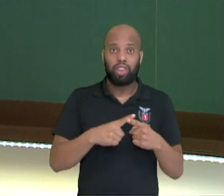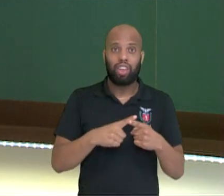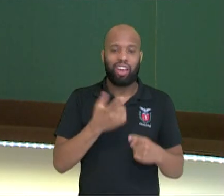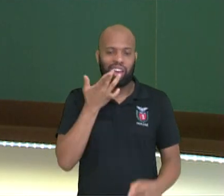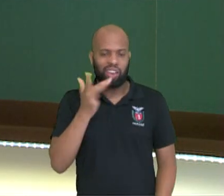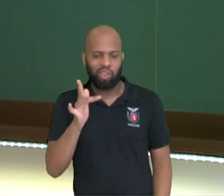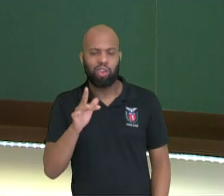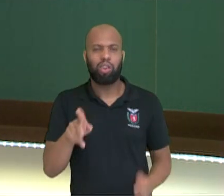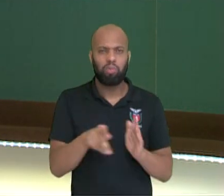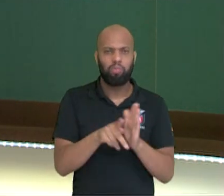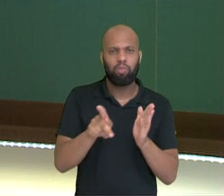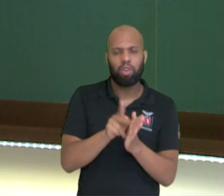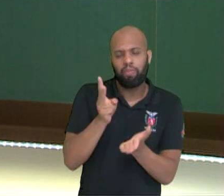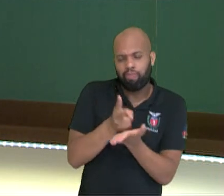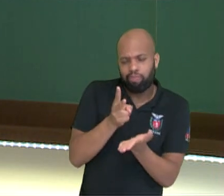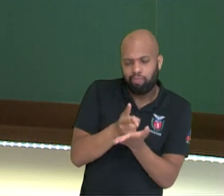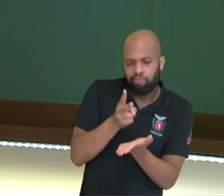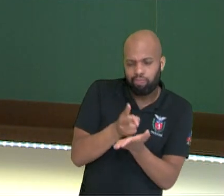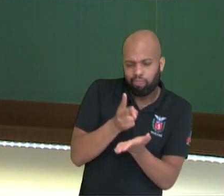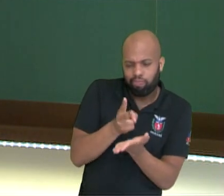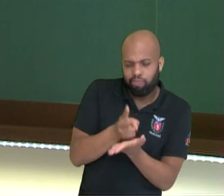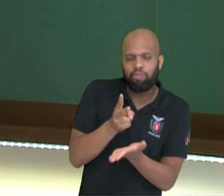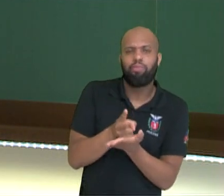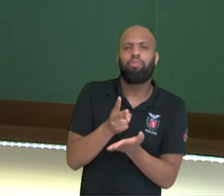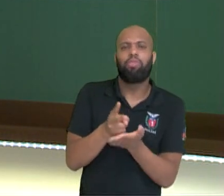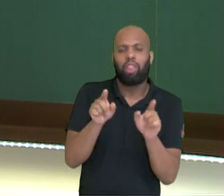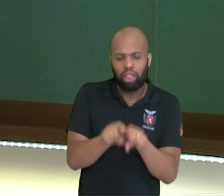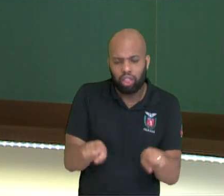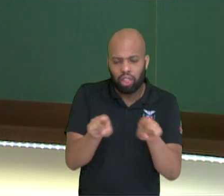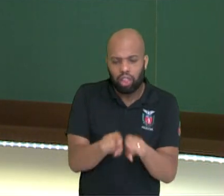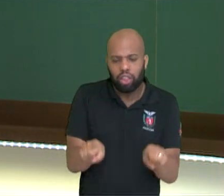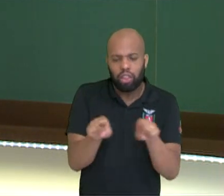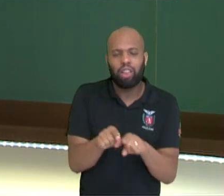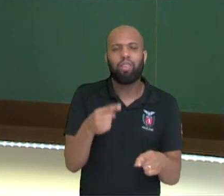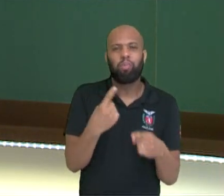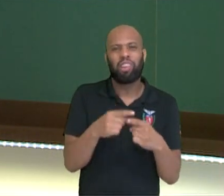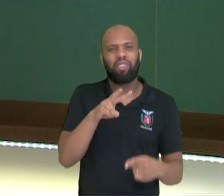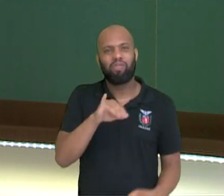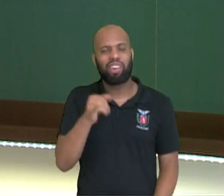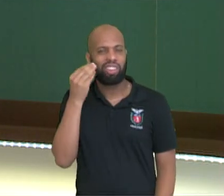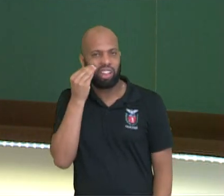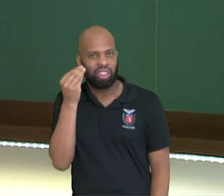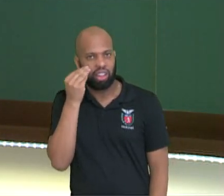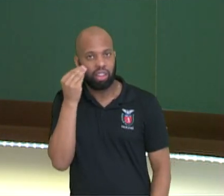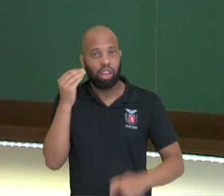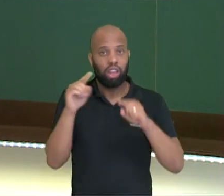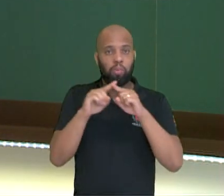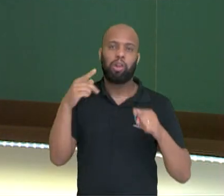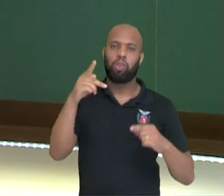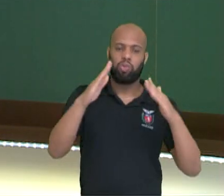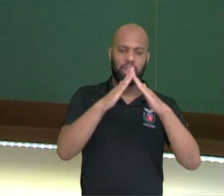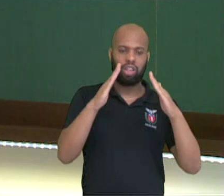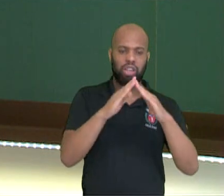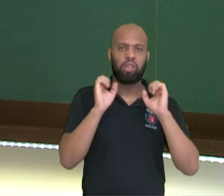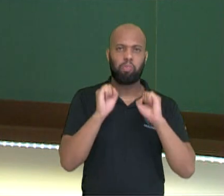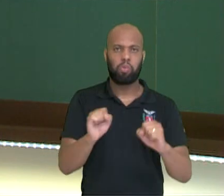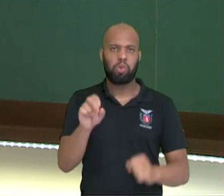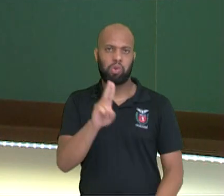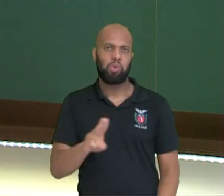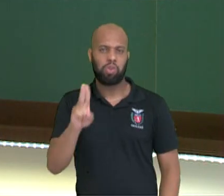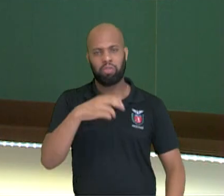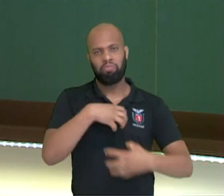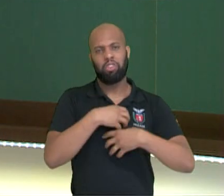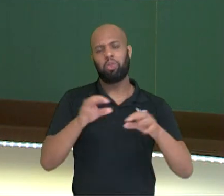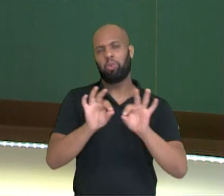ali, científico, com muita... tem que ser muito bem feito. No caso da sua casa, você pode usar um eletroscópio bem